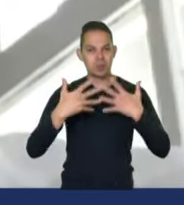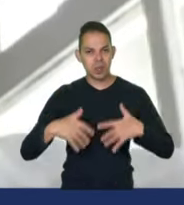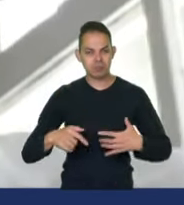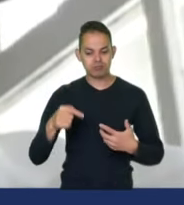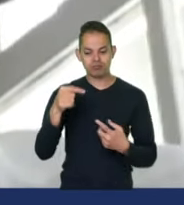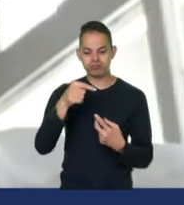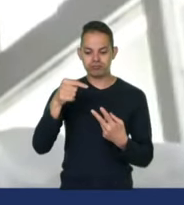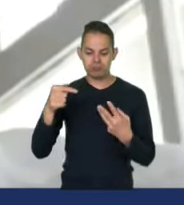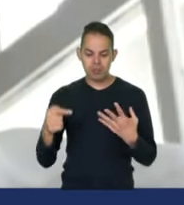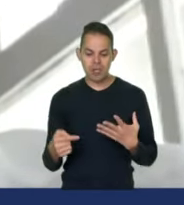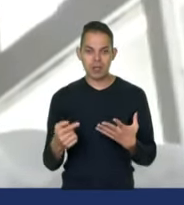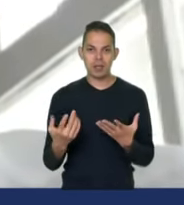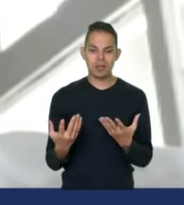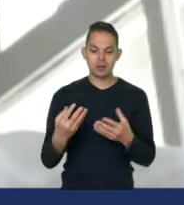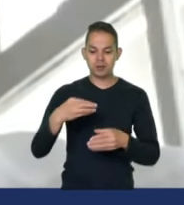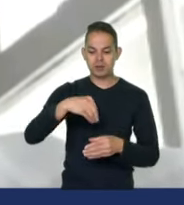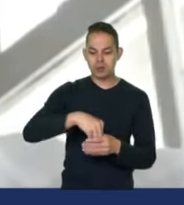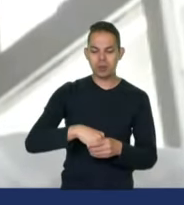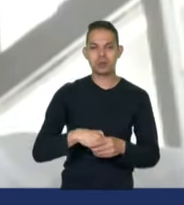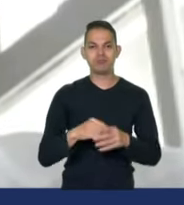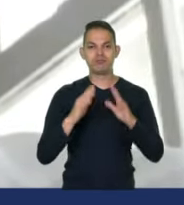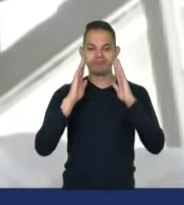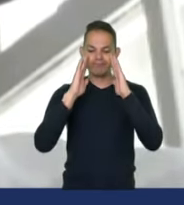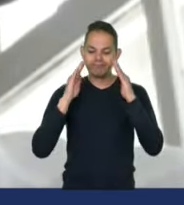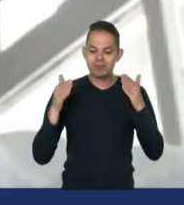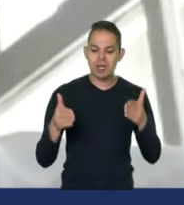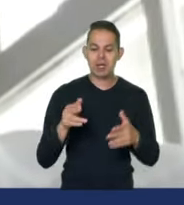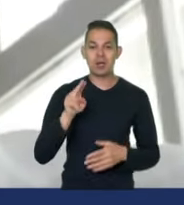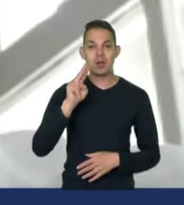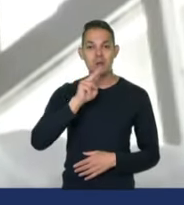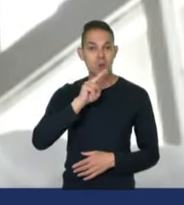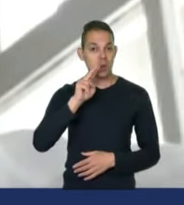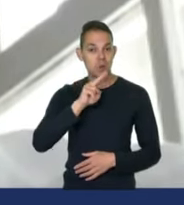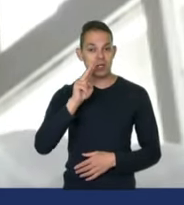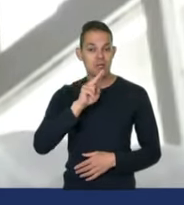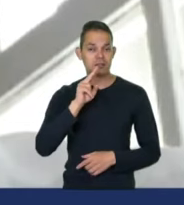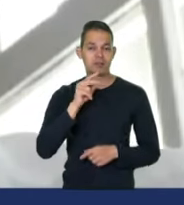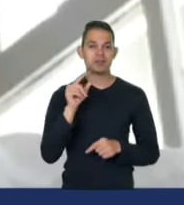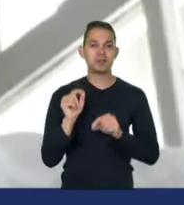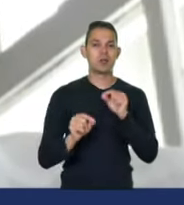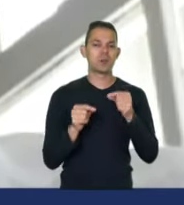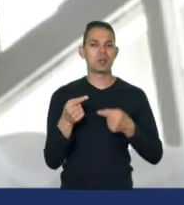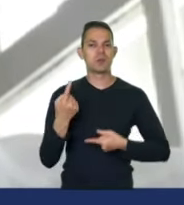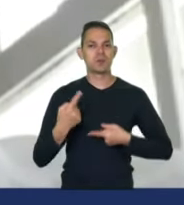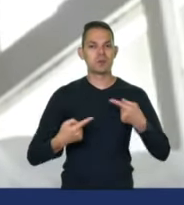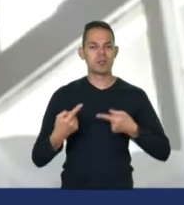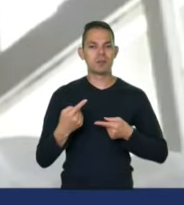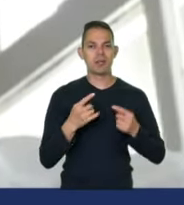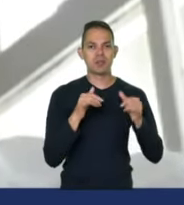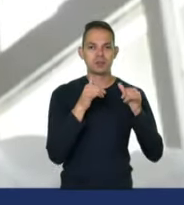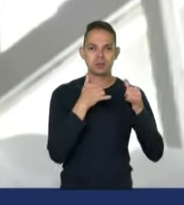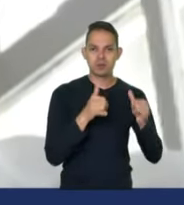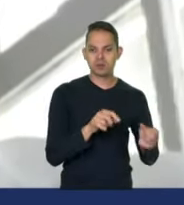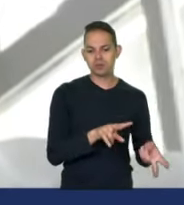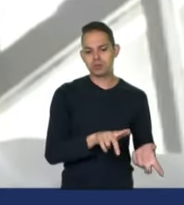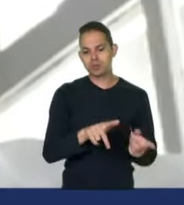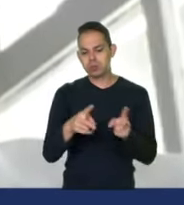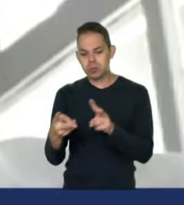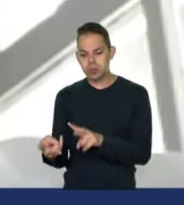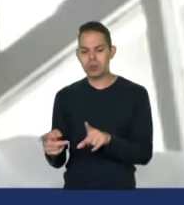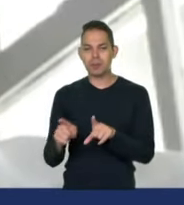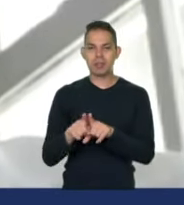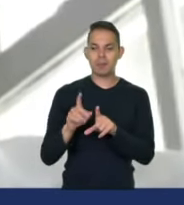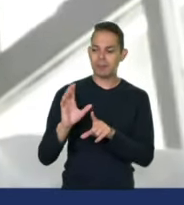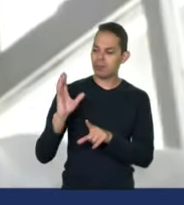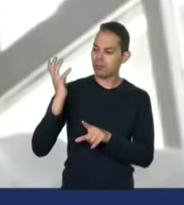na agenda, e com urgência na agenda global, o debate sobre transição energética, mudança climática e